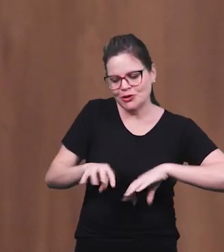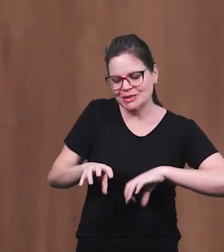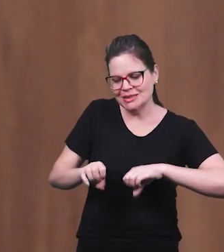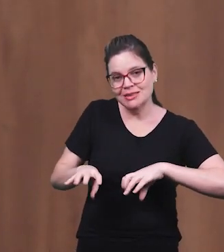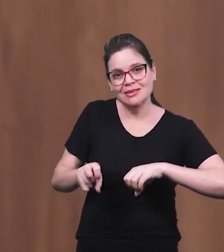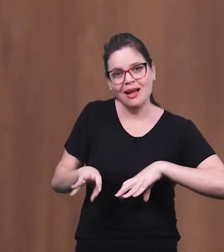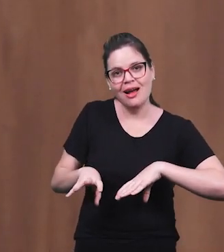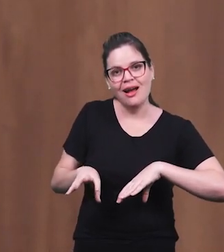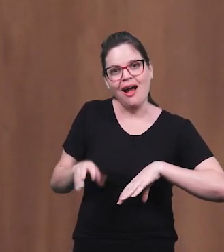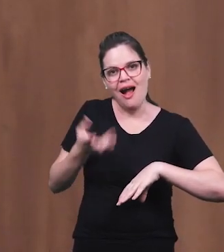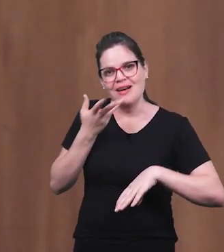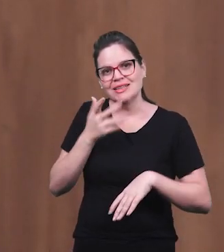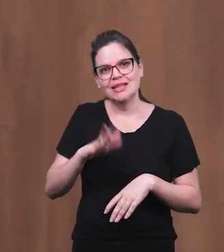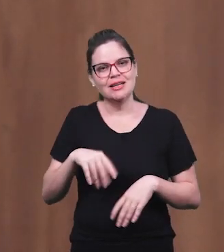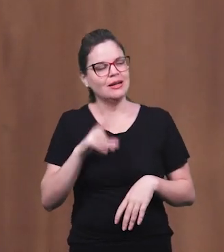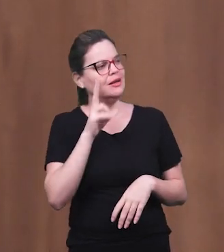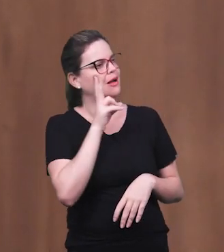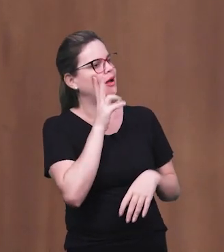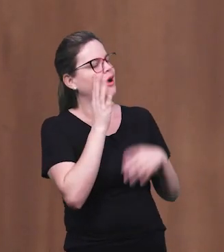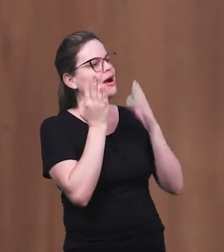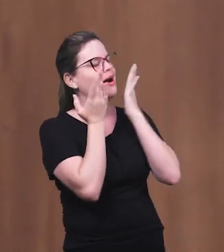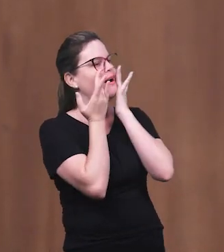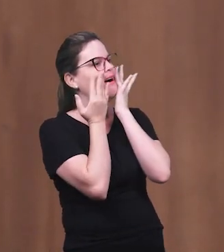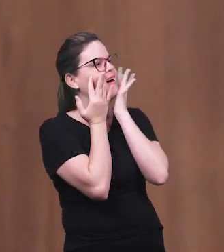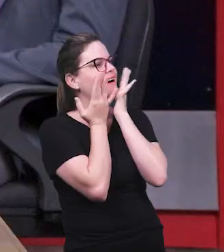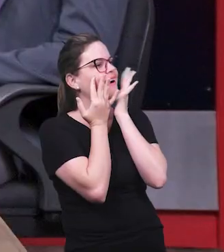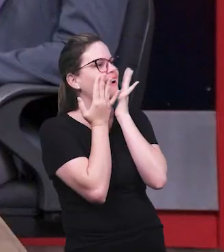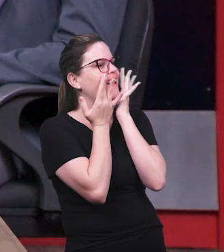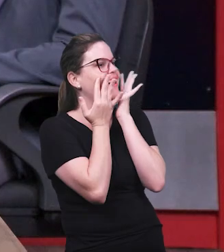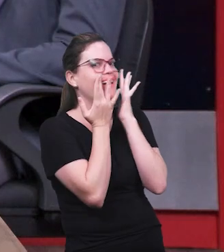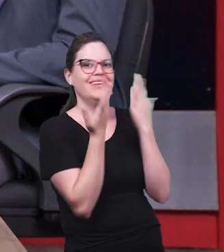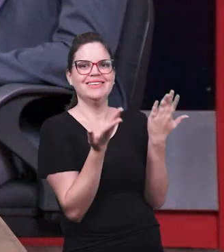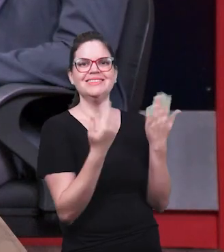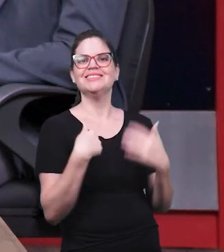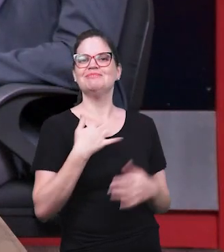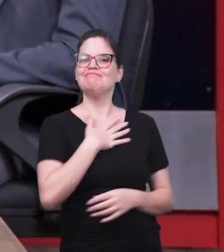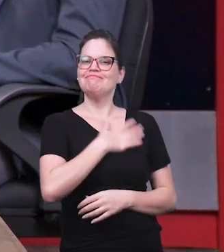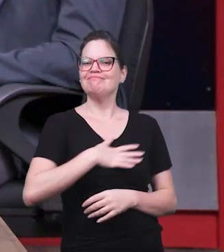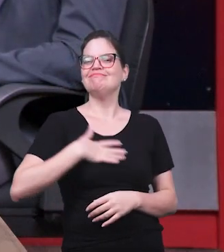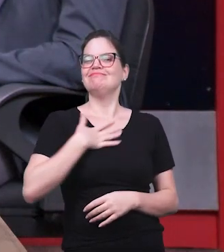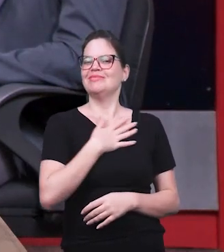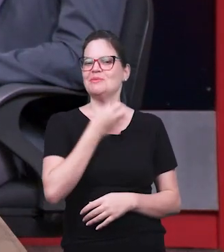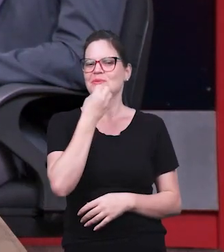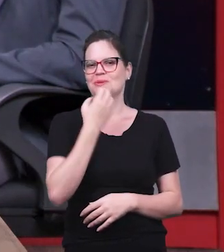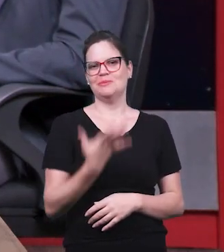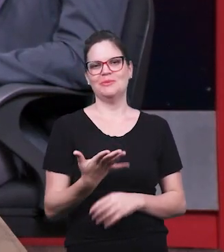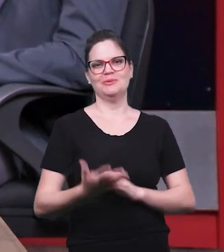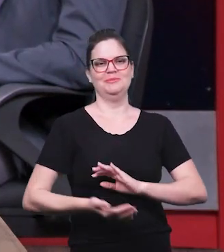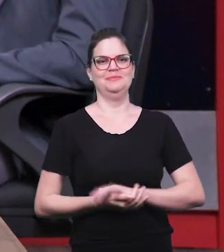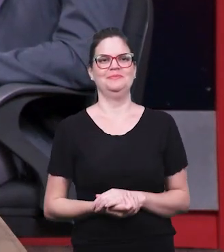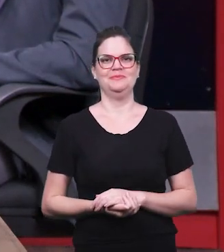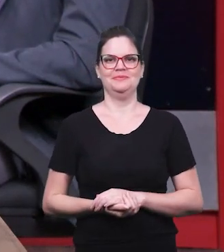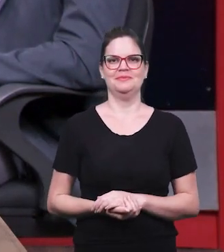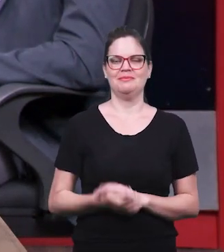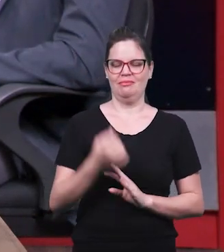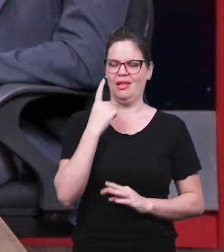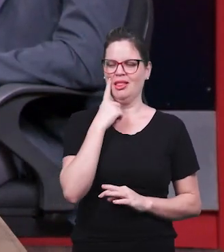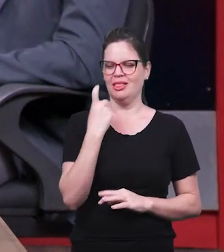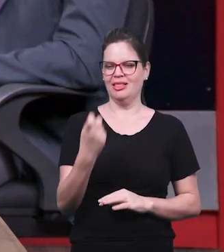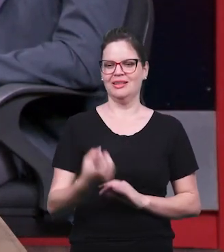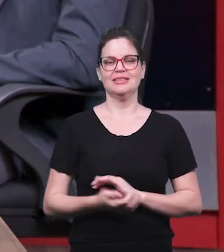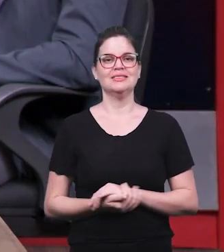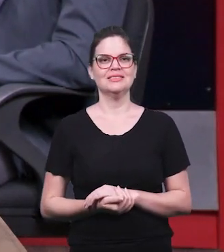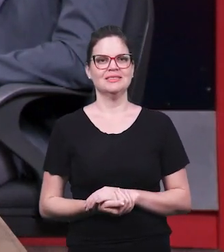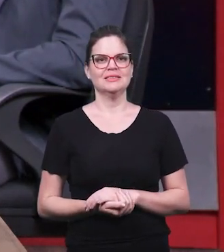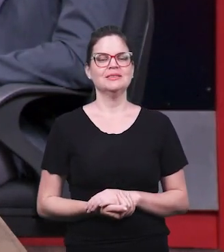nós temos essas atividades que são muito prazerosas e muito frutíferas. Muito bom, muito interessante. Né? A